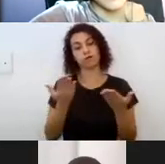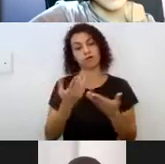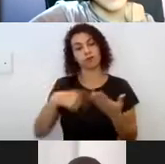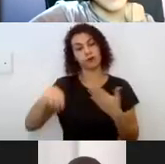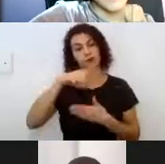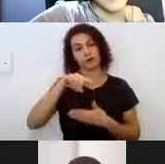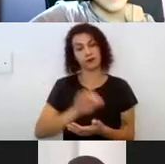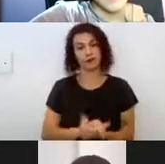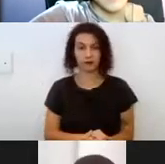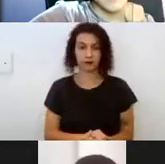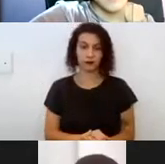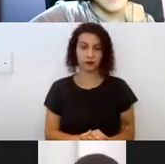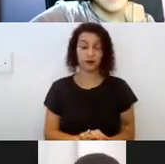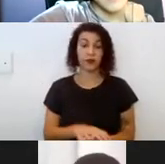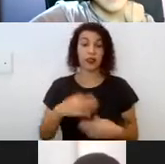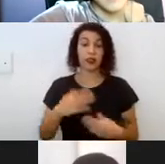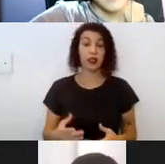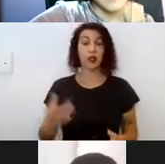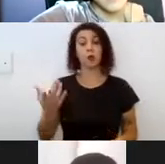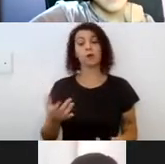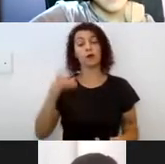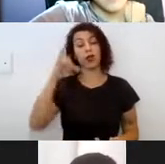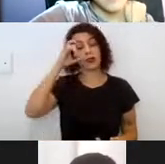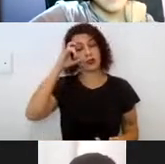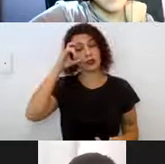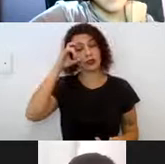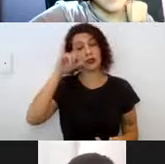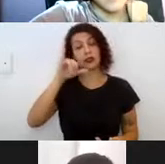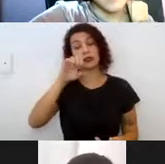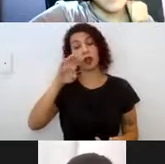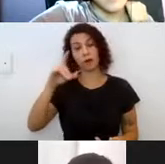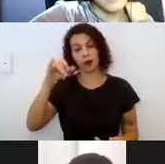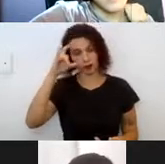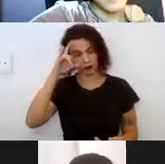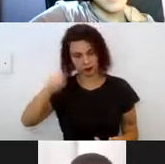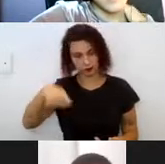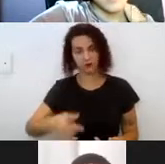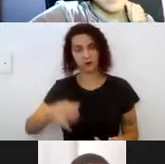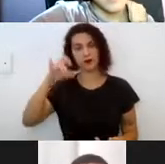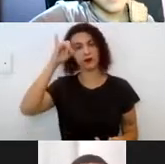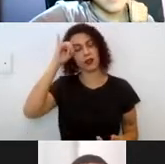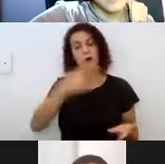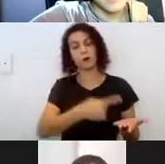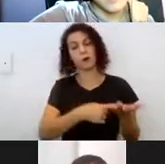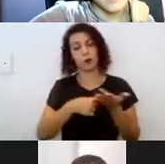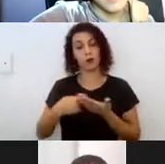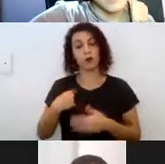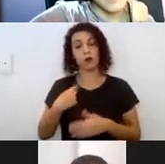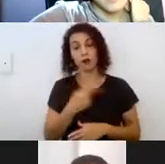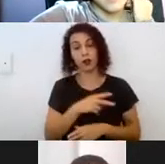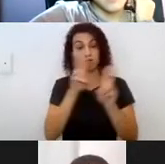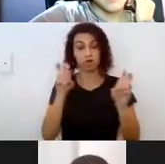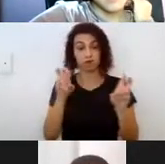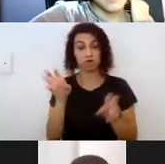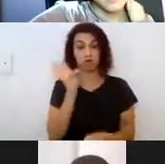aí é quando a Bella me convidou eu vi o título eu falei Ah legal bacana eu gosto muito desse assunto eu uso